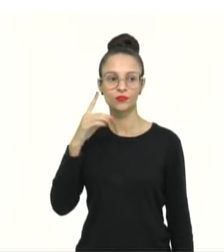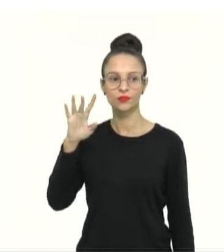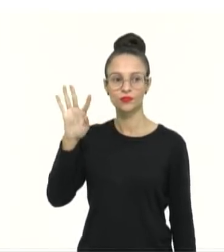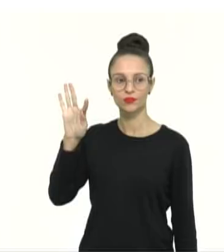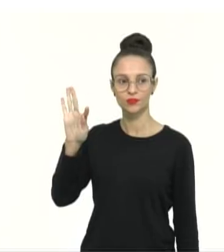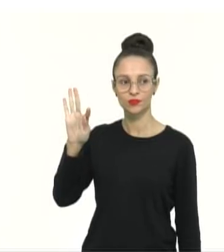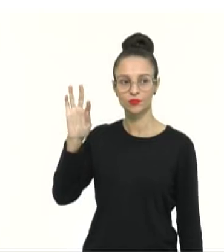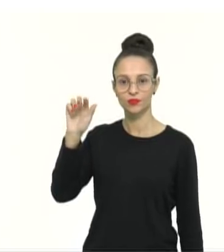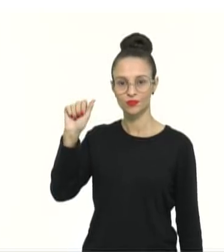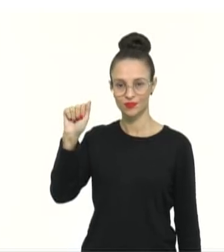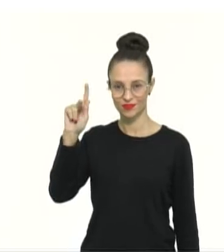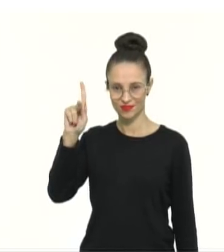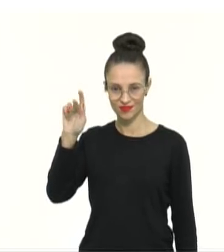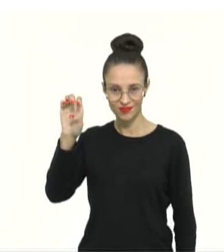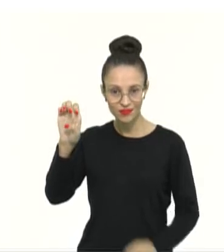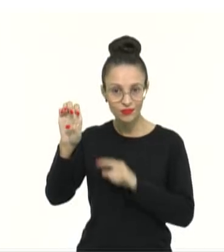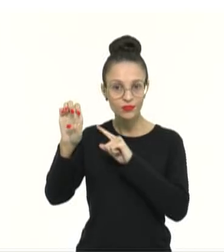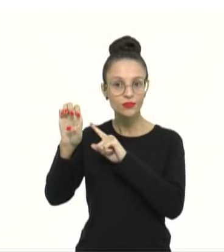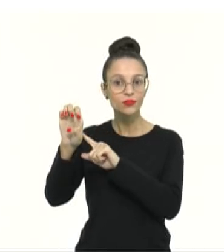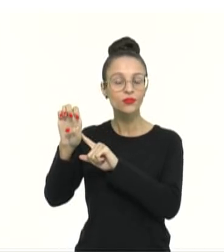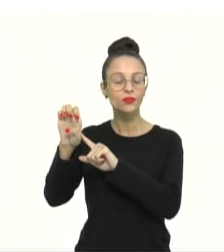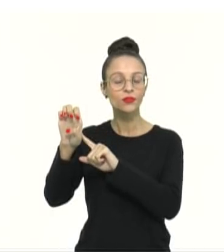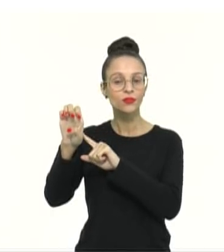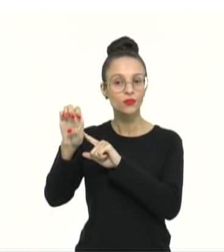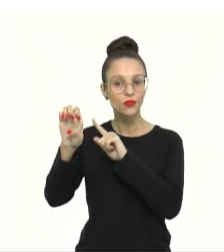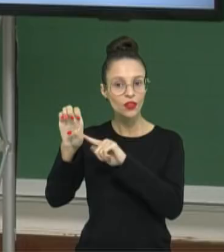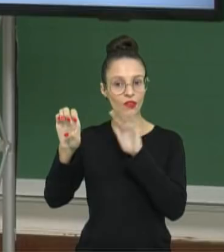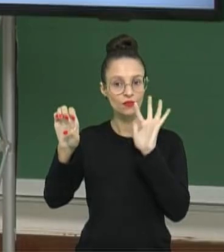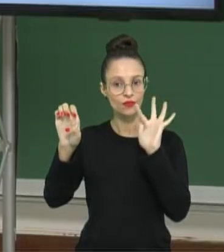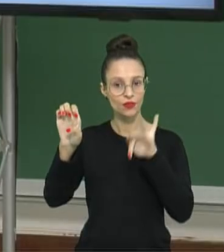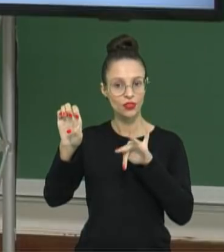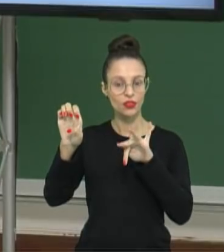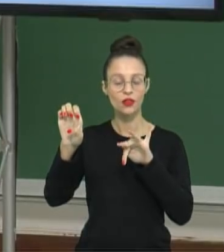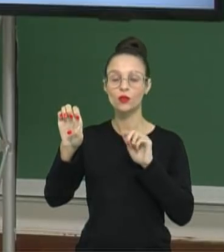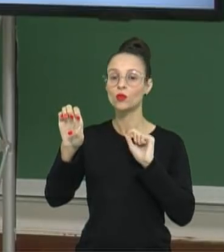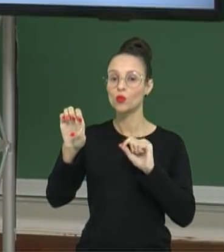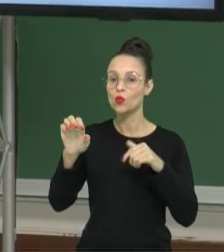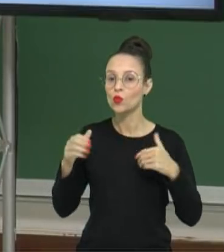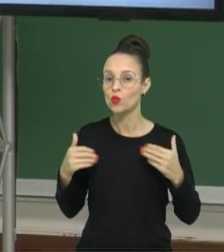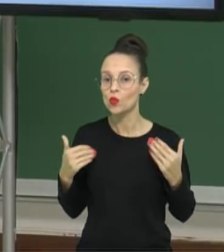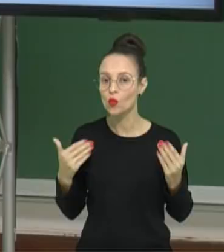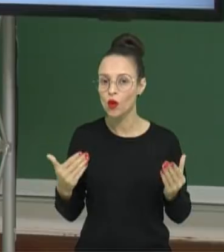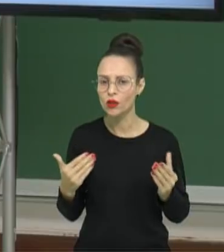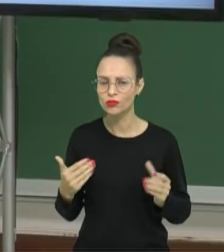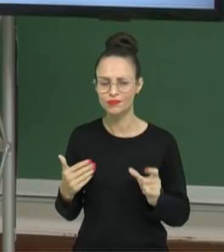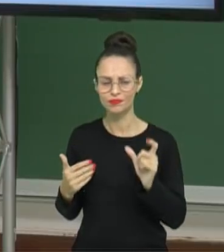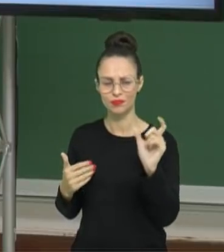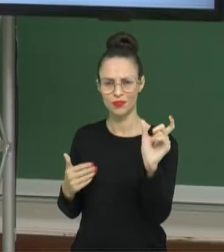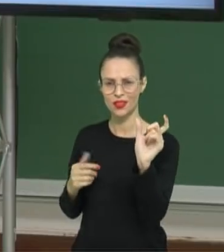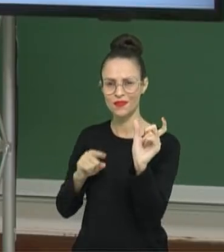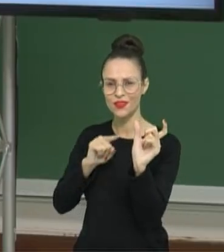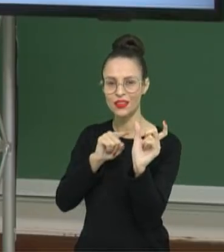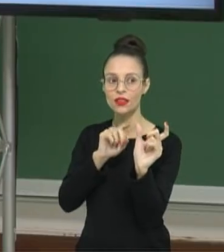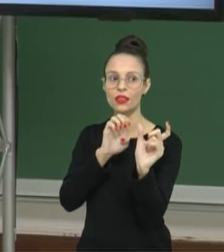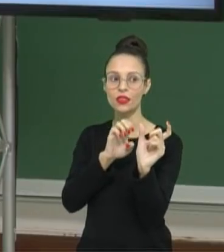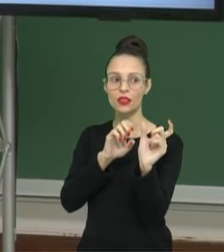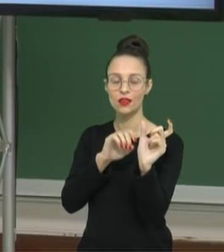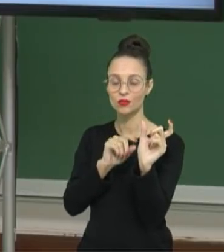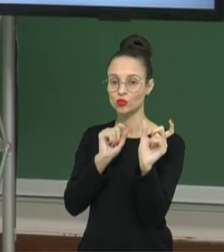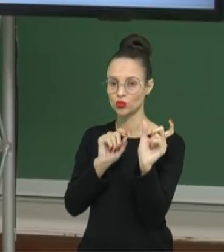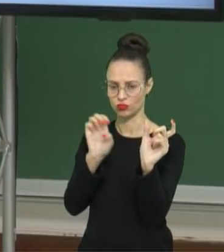Lembra que a teacher falou, terminava em E. Quando a gente vai colocar ele aqui